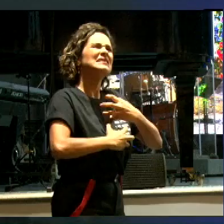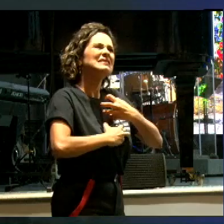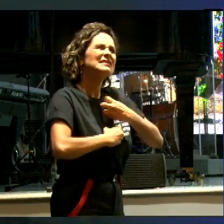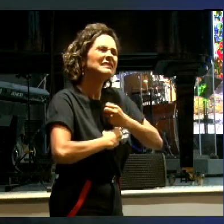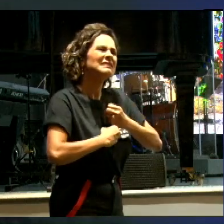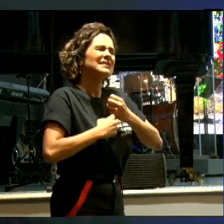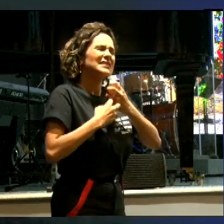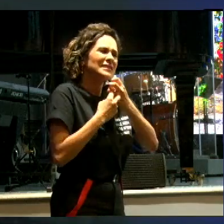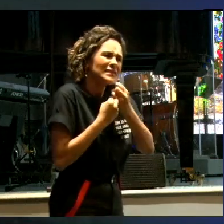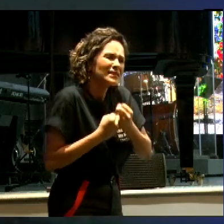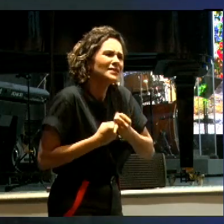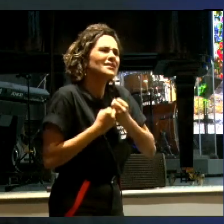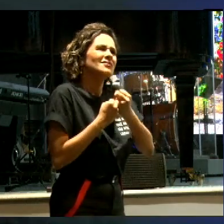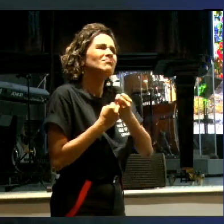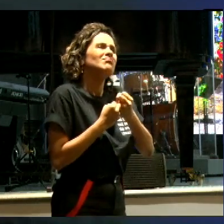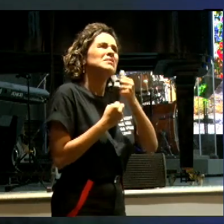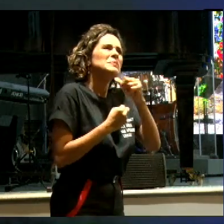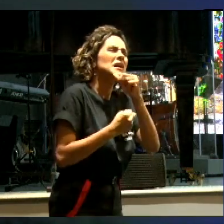Mas